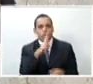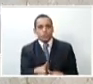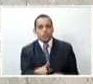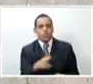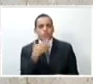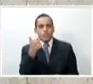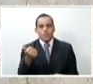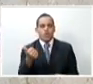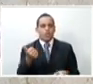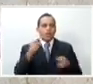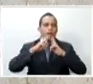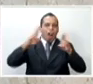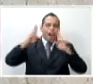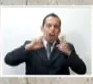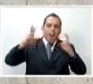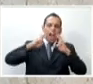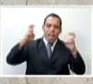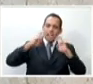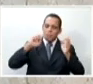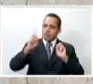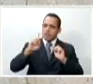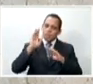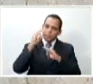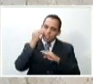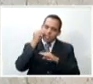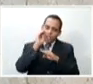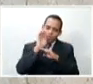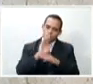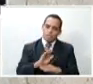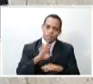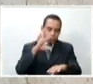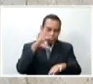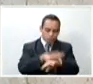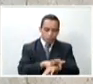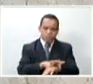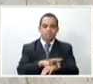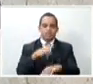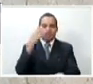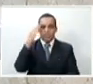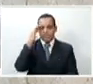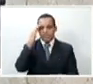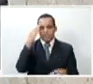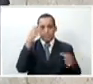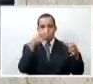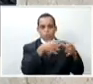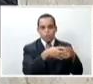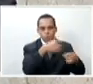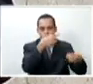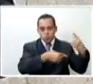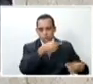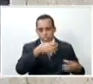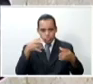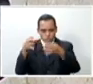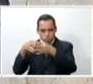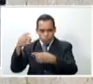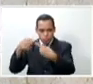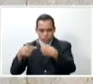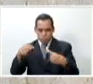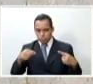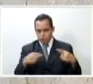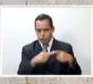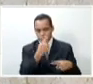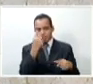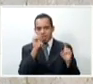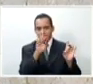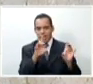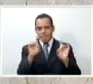ficar gritando contra a figura do governador. Então, eu, segurança, entendo como uma partidária, porque todos nós, sem exceção,